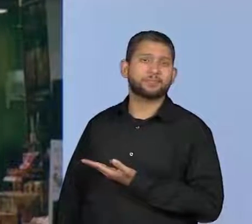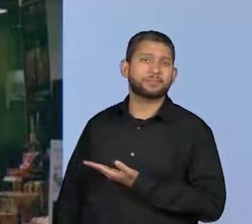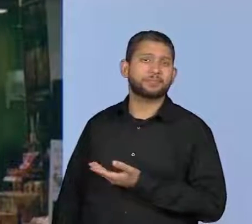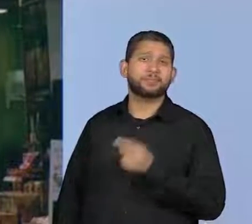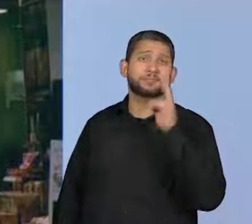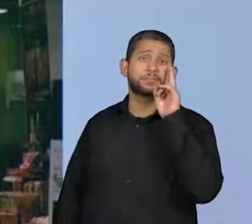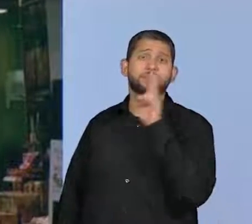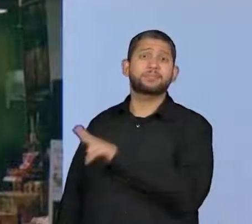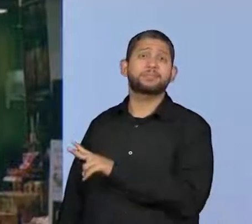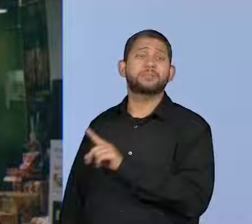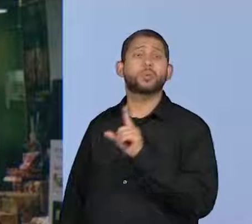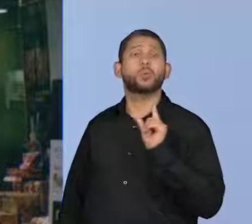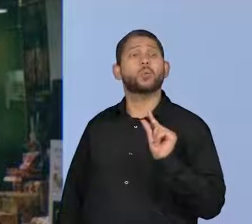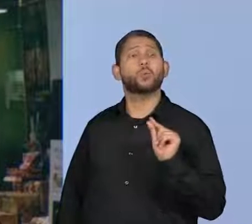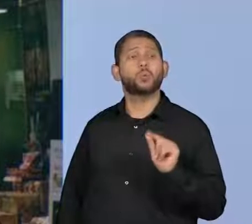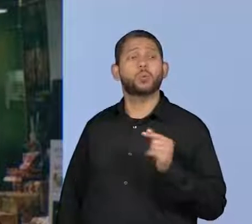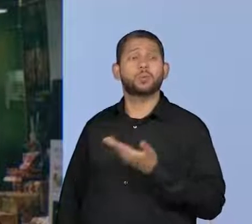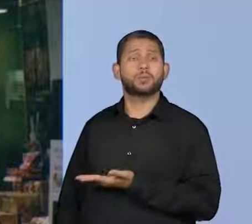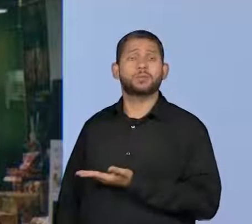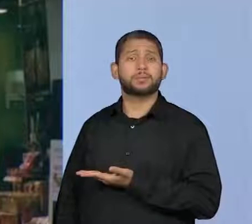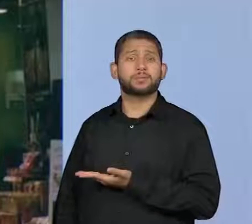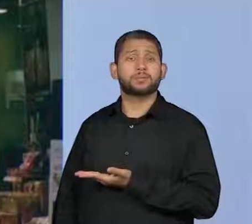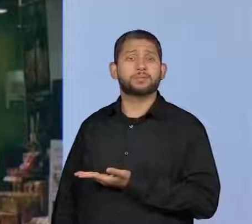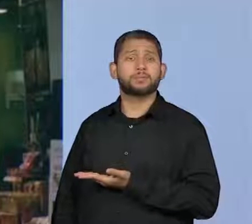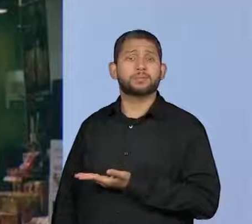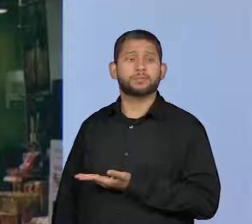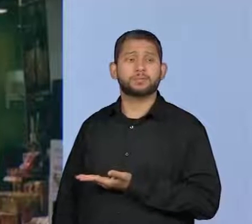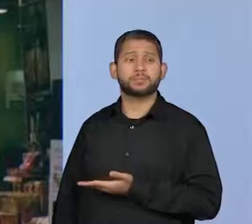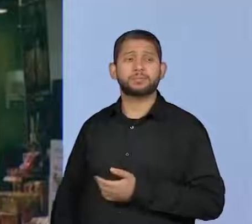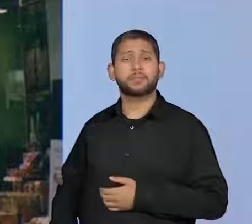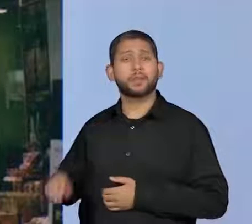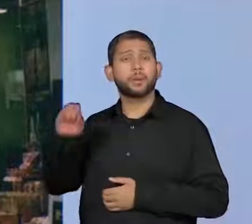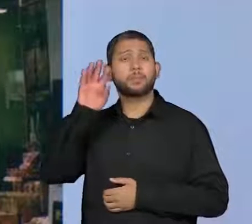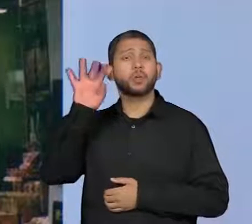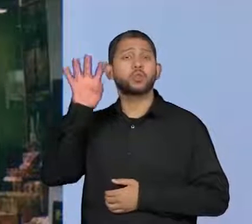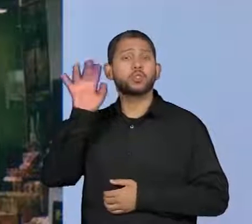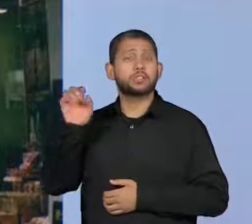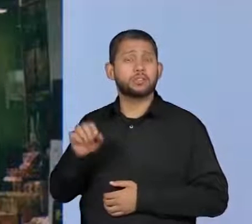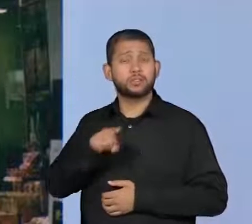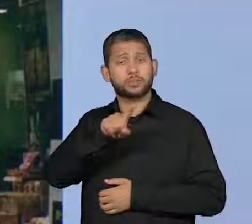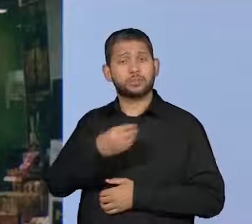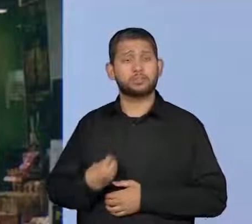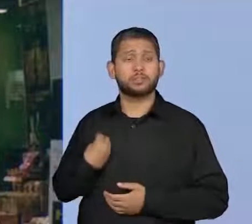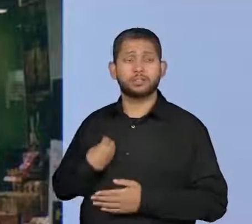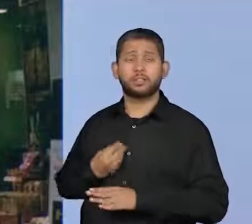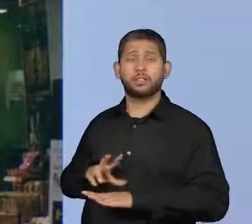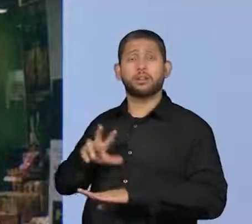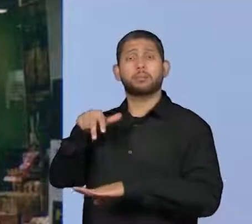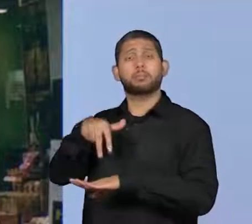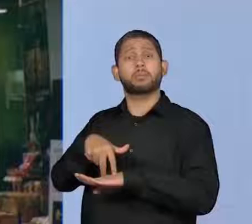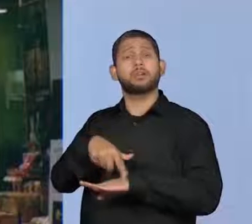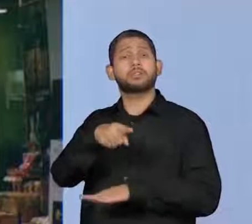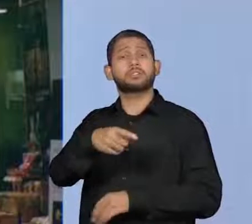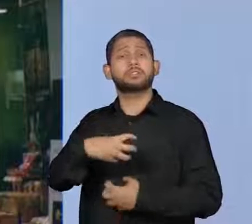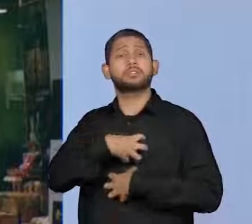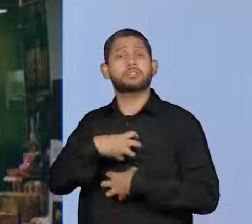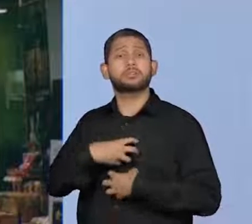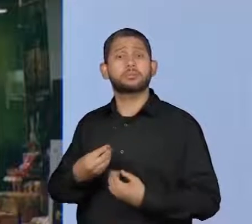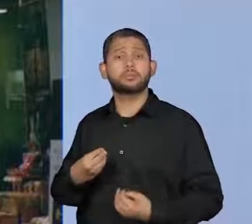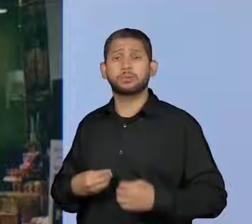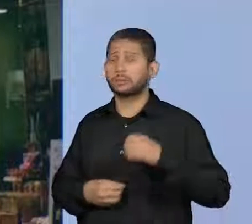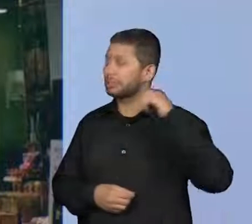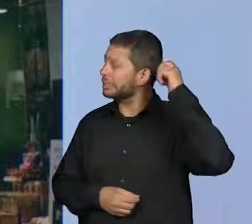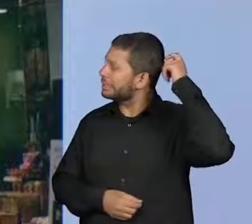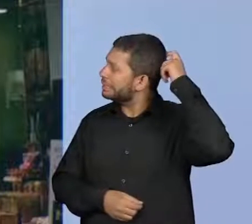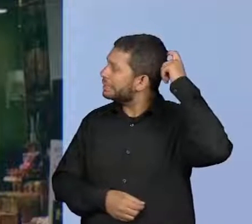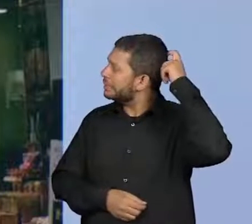você vê. De repente, imaginar, se você estivesse naquele local, como você se sentiria?